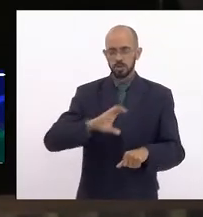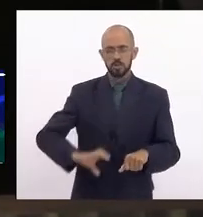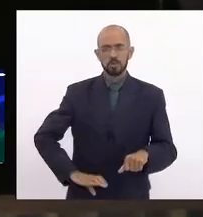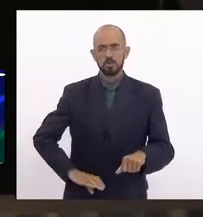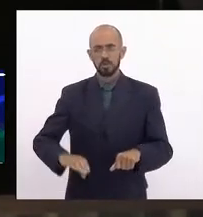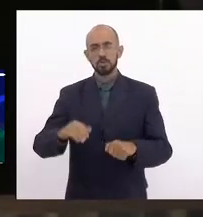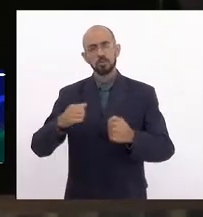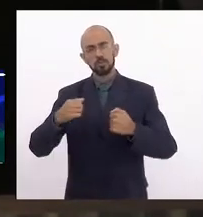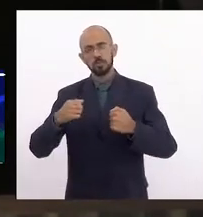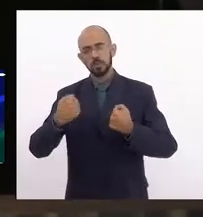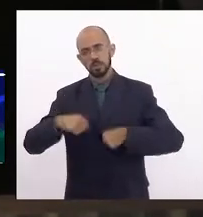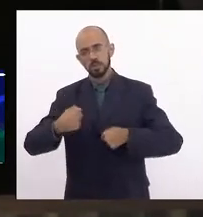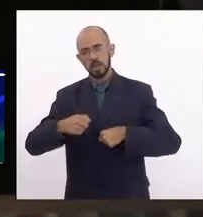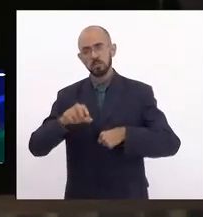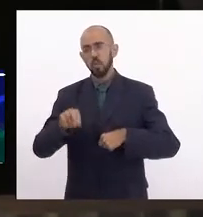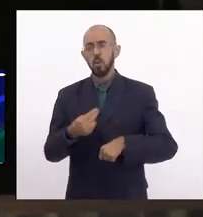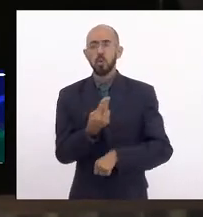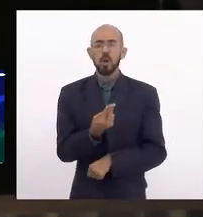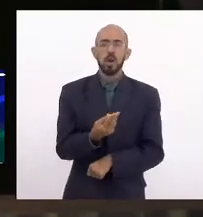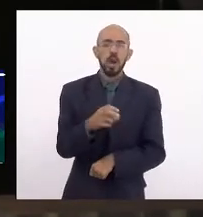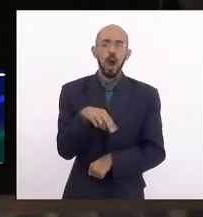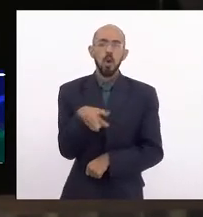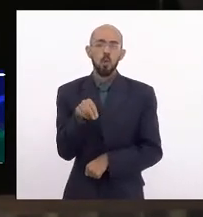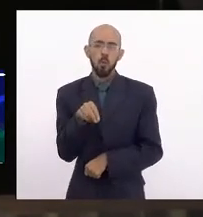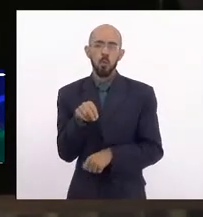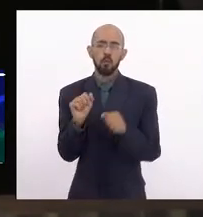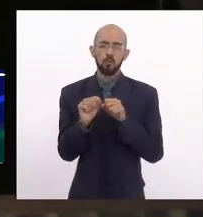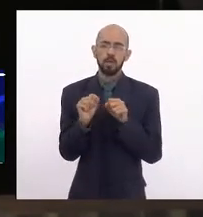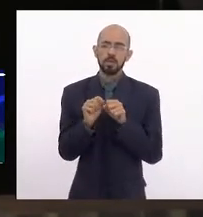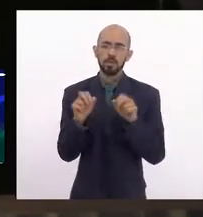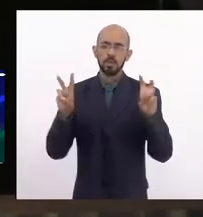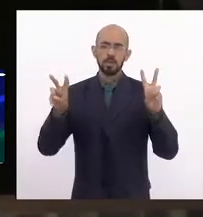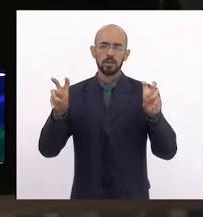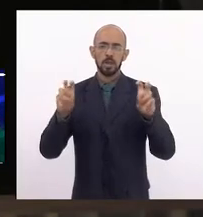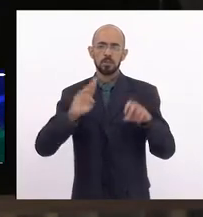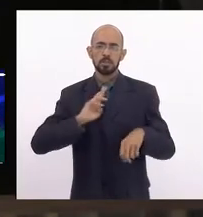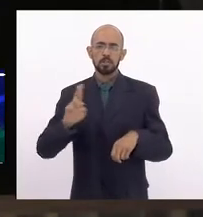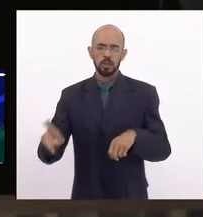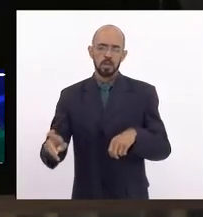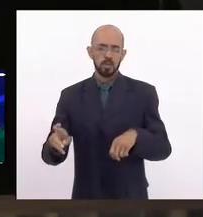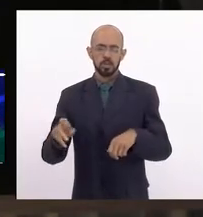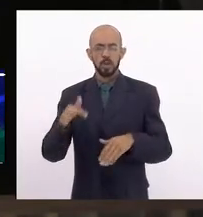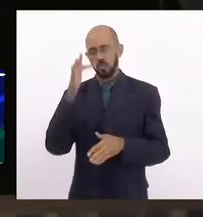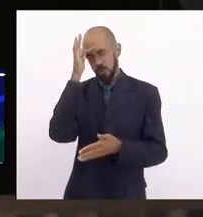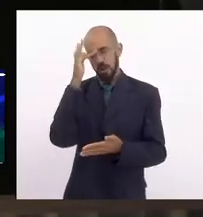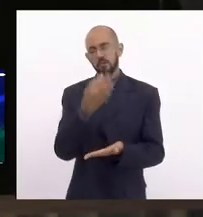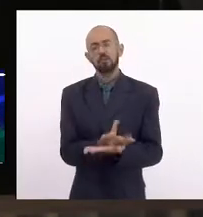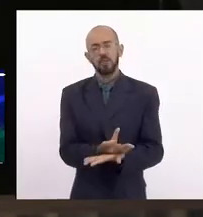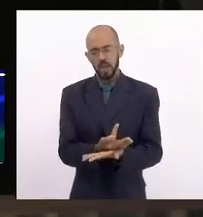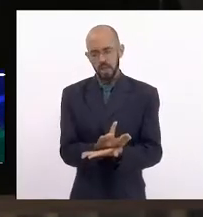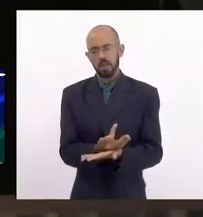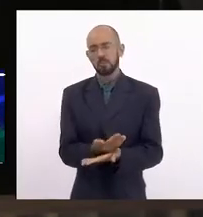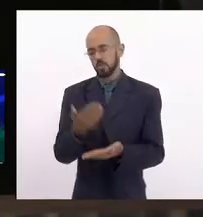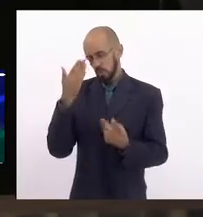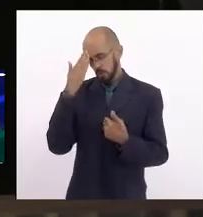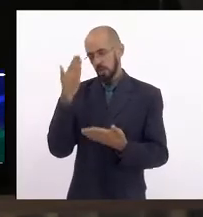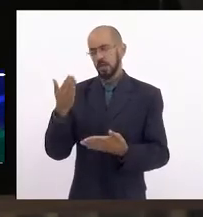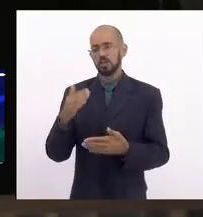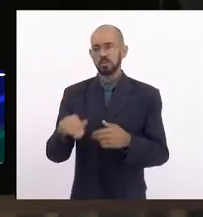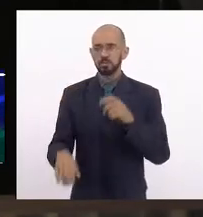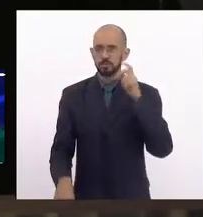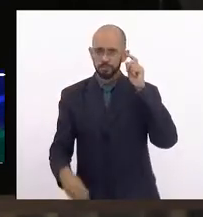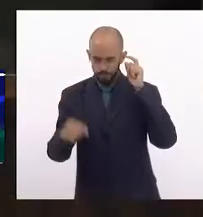devemos ou não em temas religiosos em matéria de fé Muito obrigado